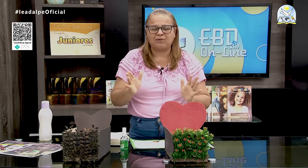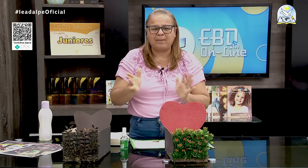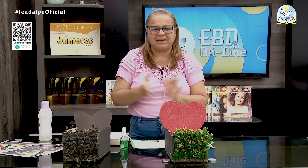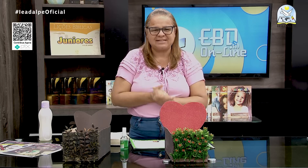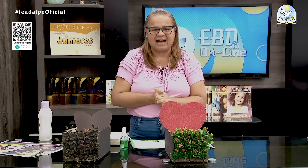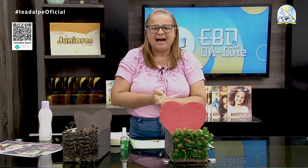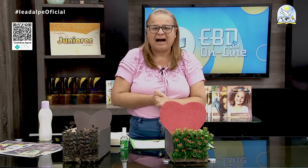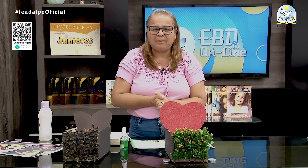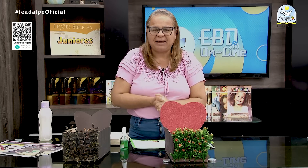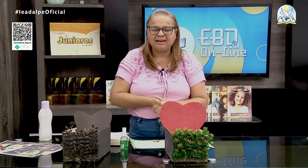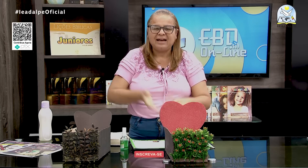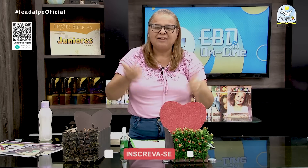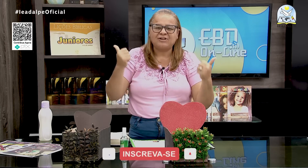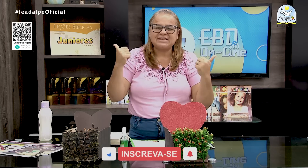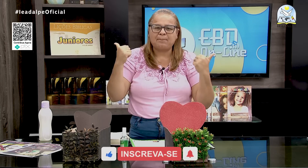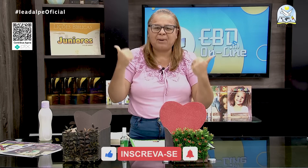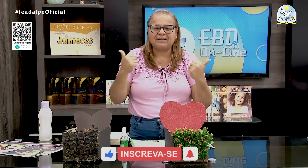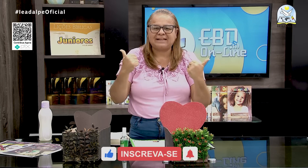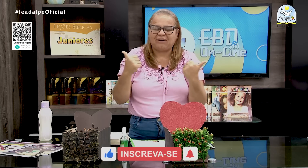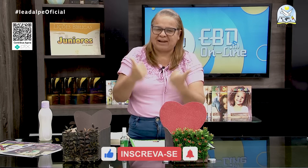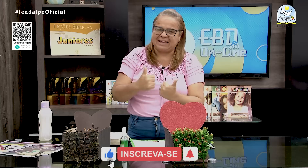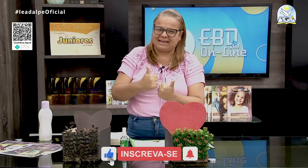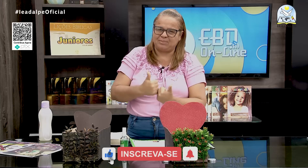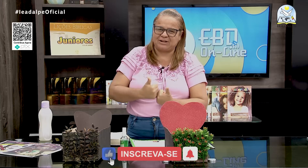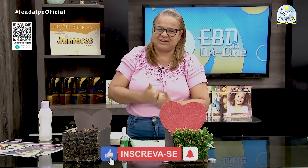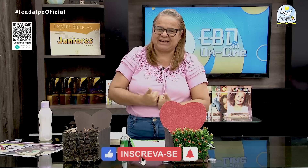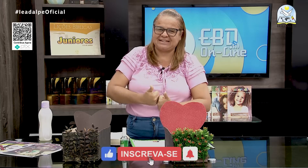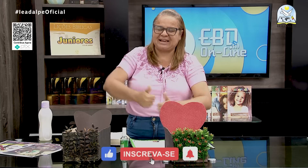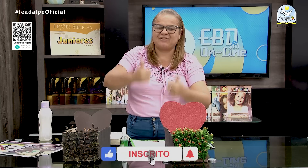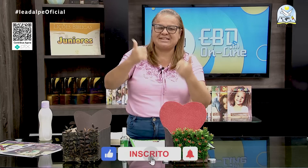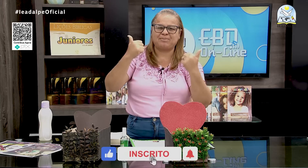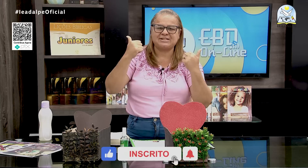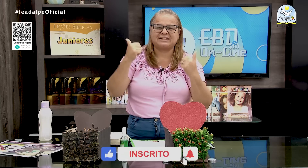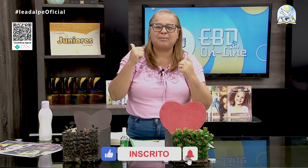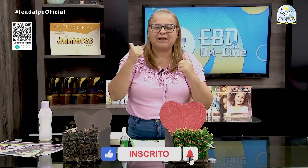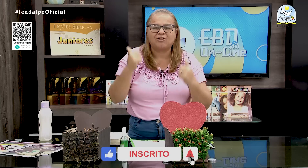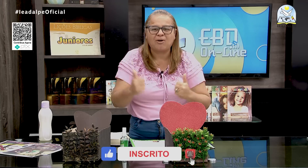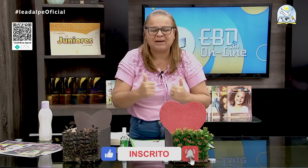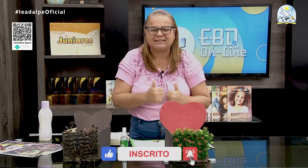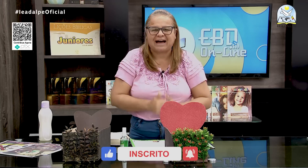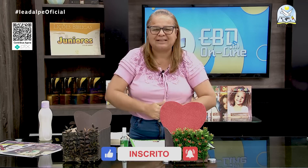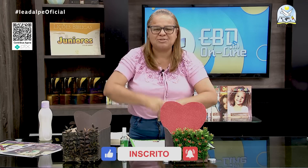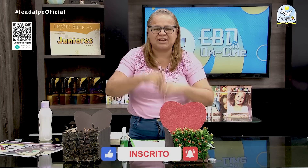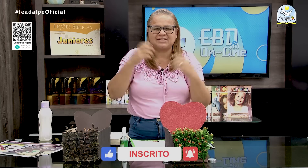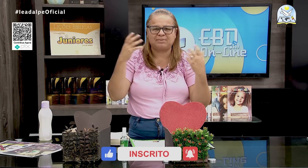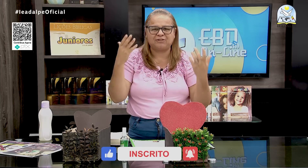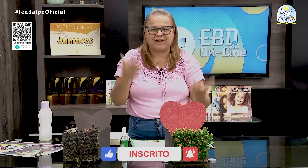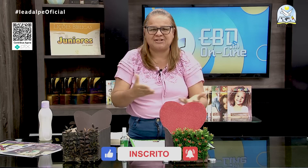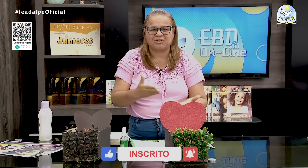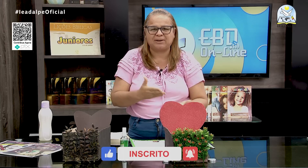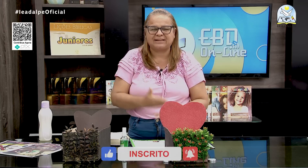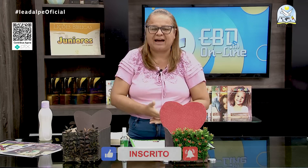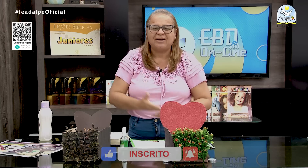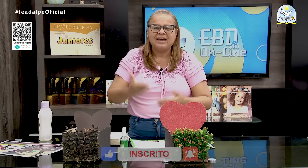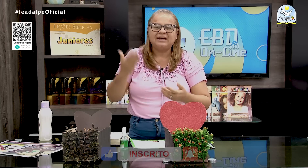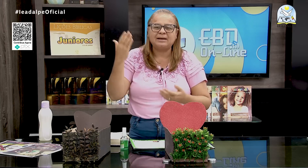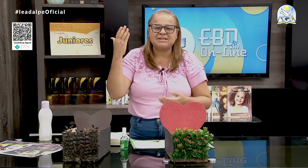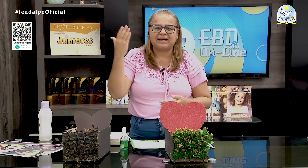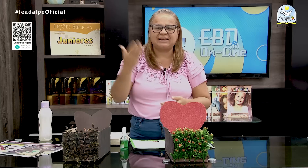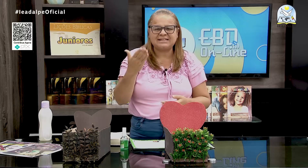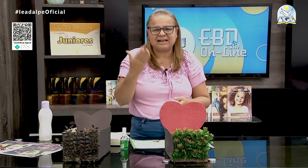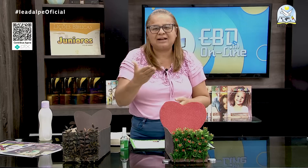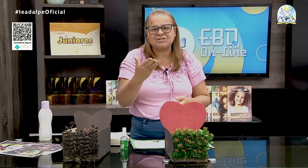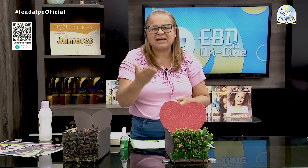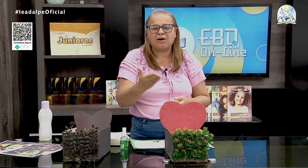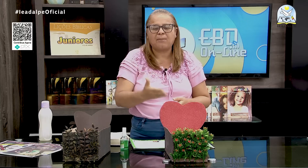a aula foi uma benção Amém você pode dar um like aí pra gente que você possa também comentar temos recebido vários comentários e